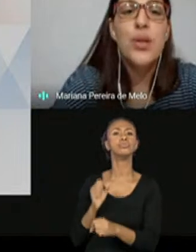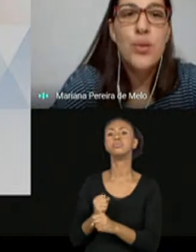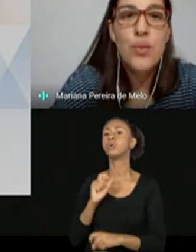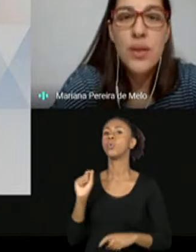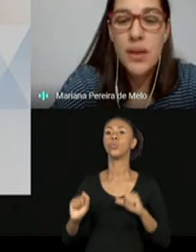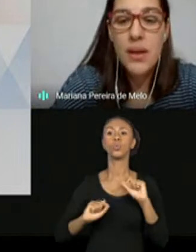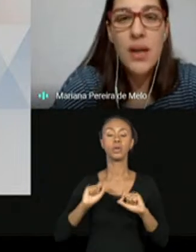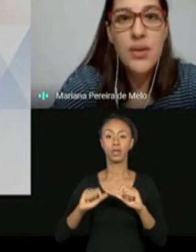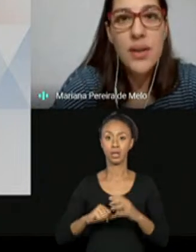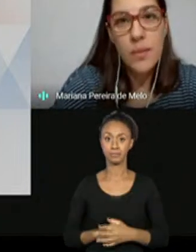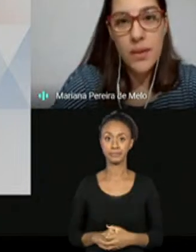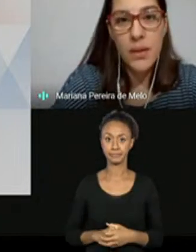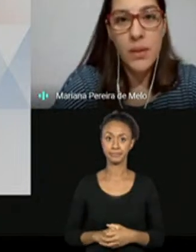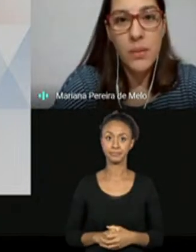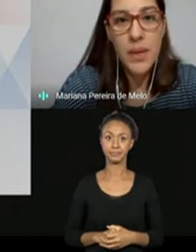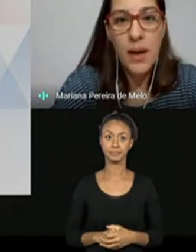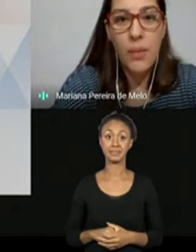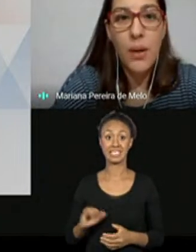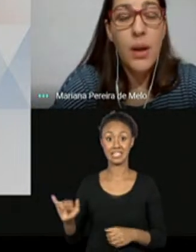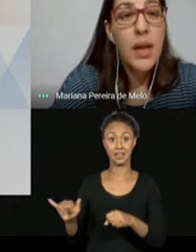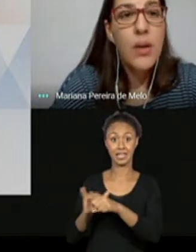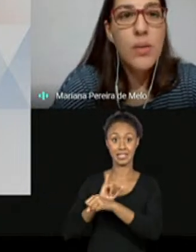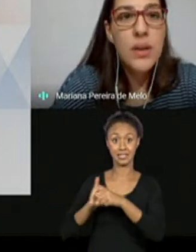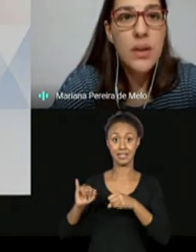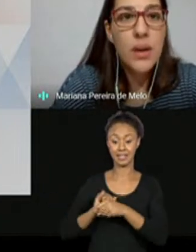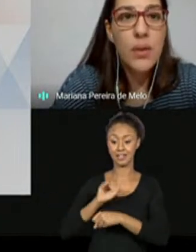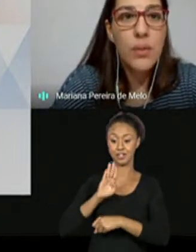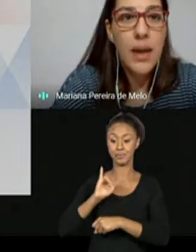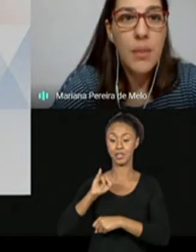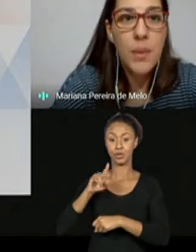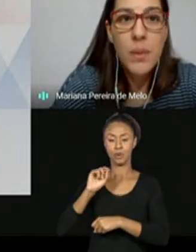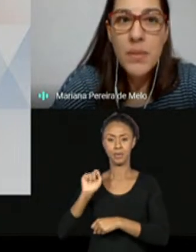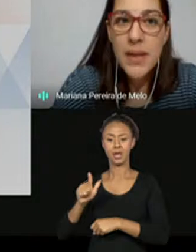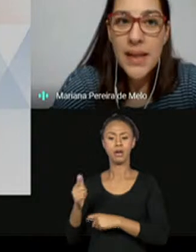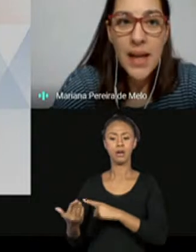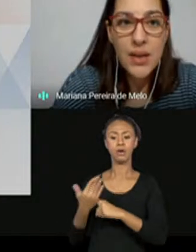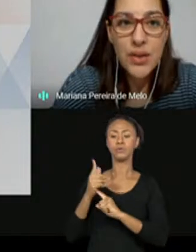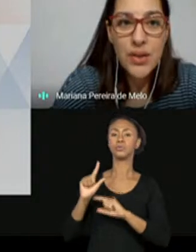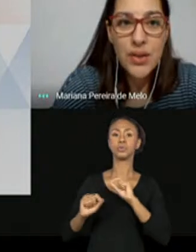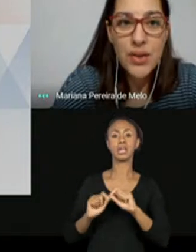quando a gente usa a distribuição binomial? Eu consigo calcular